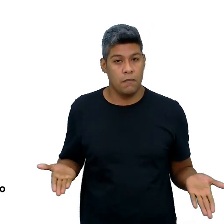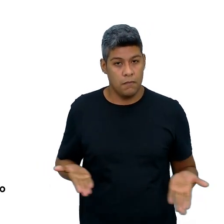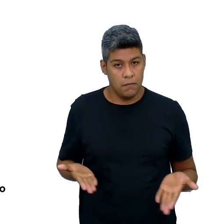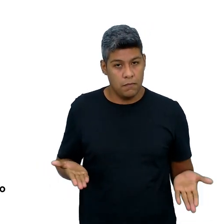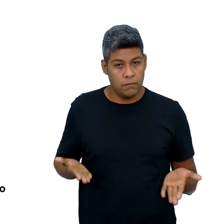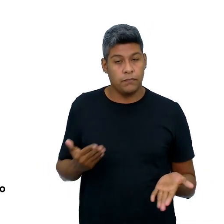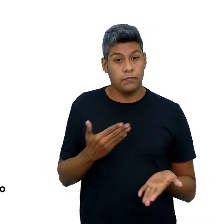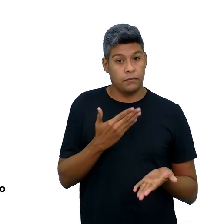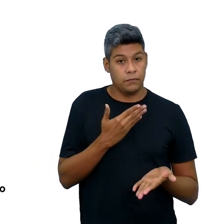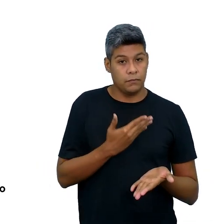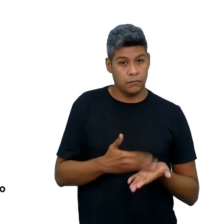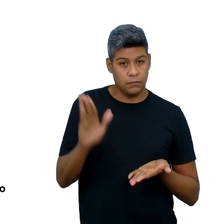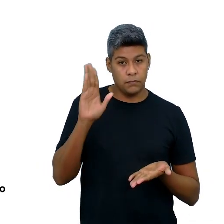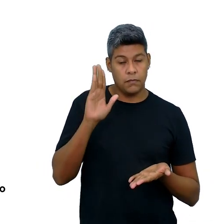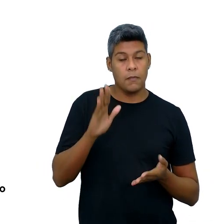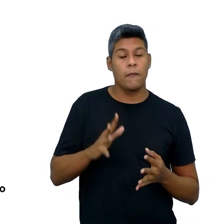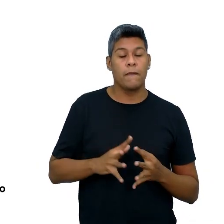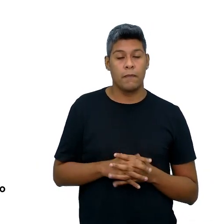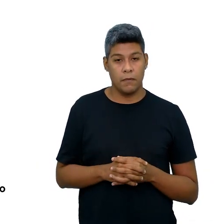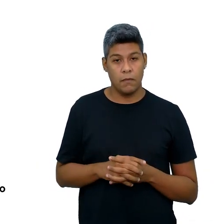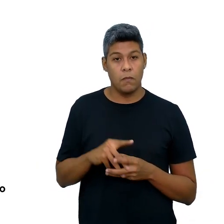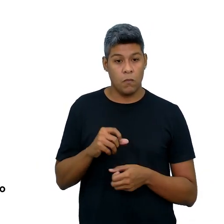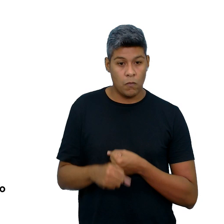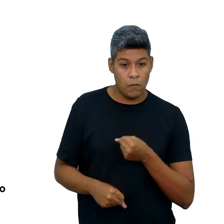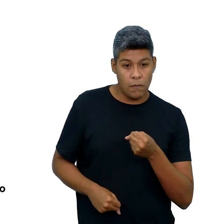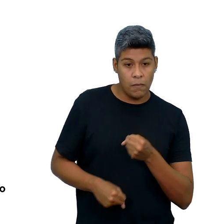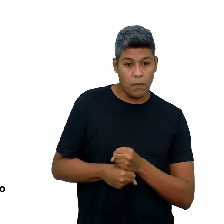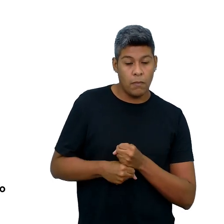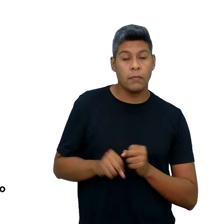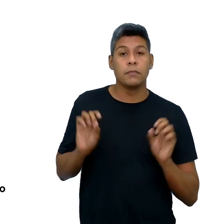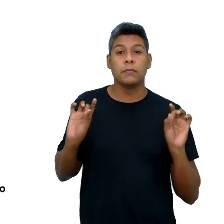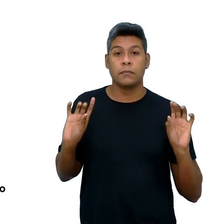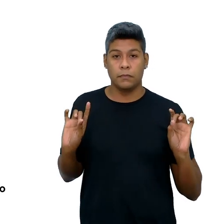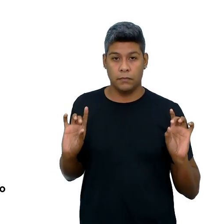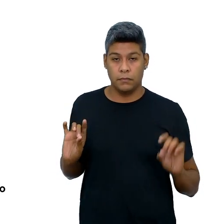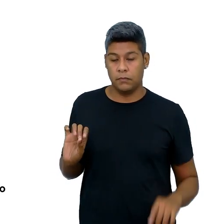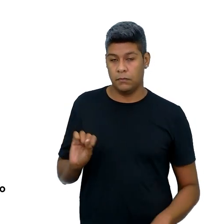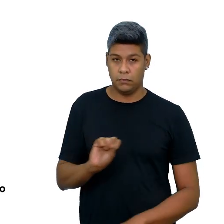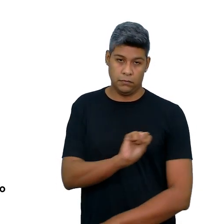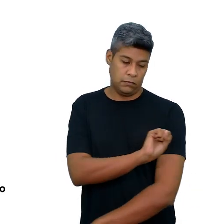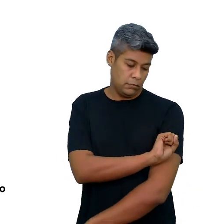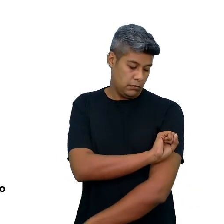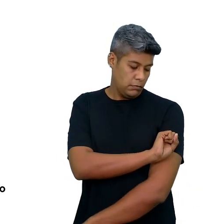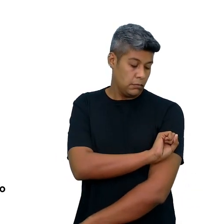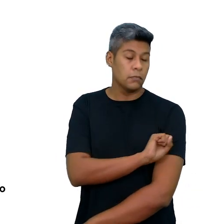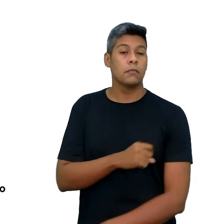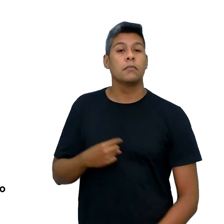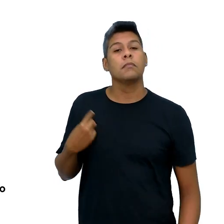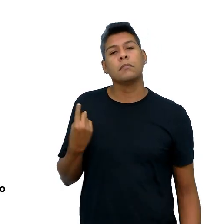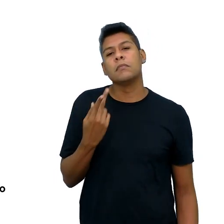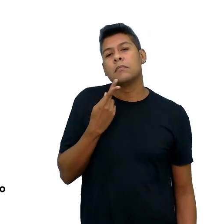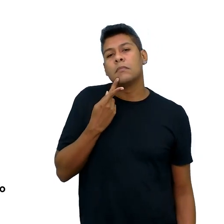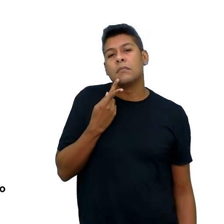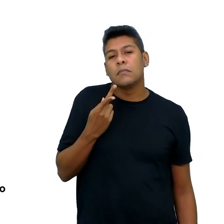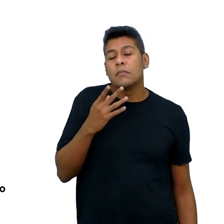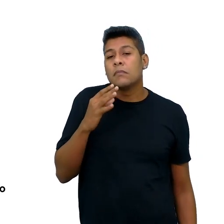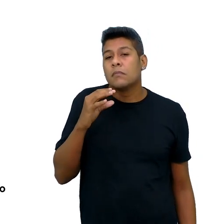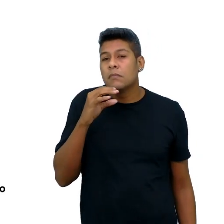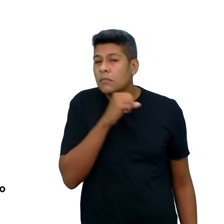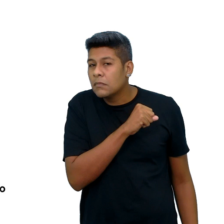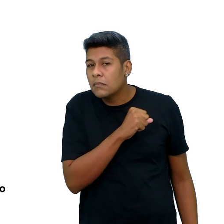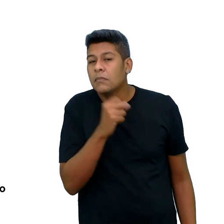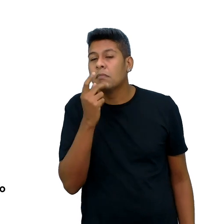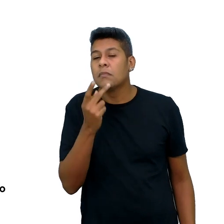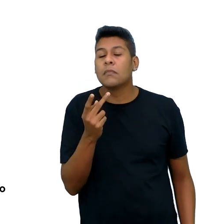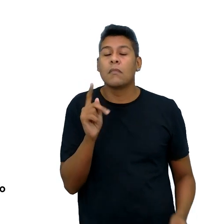darmos início a essa formação do ano sério, em especial ao 8º ano, nós comentaremos brevemente os